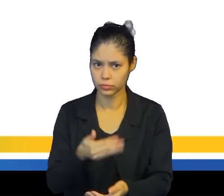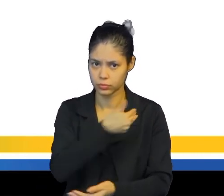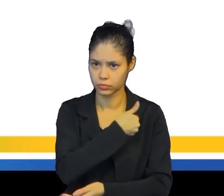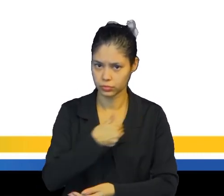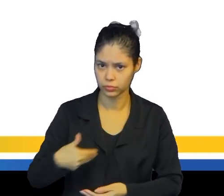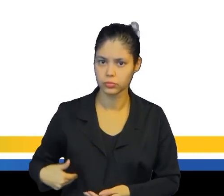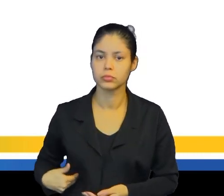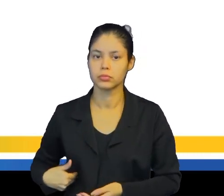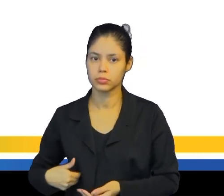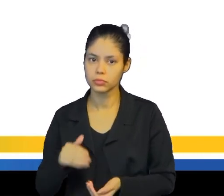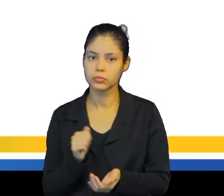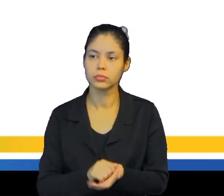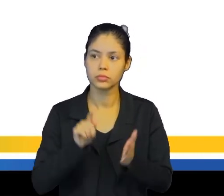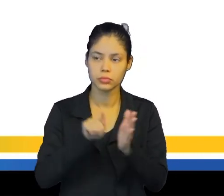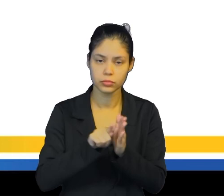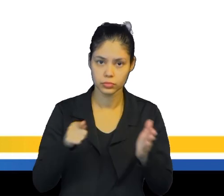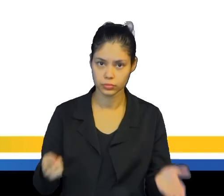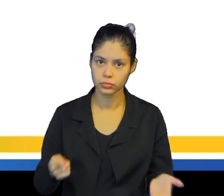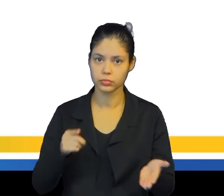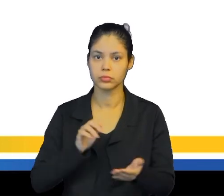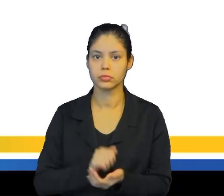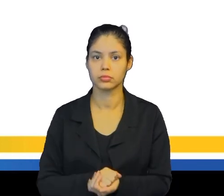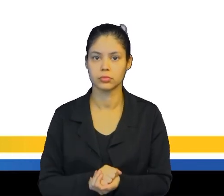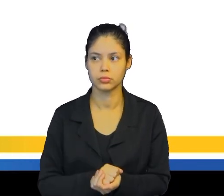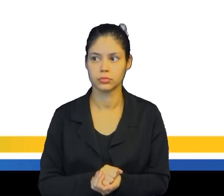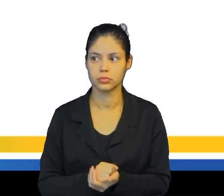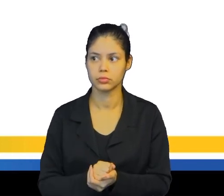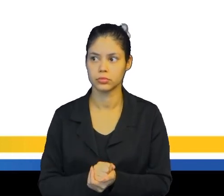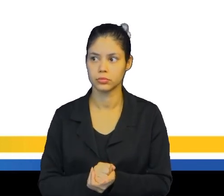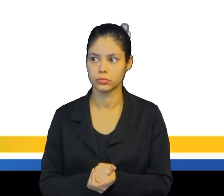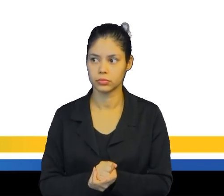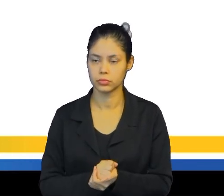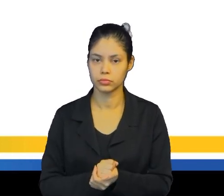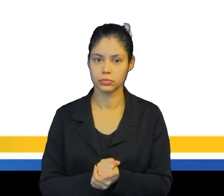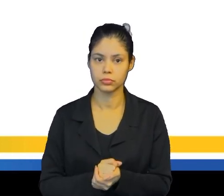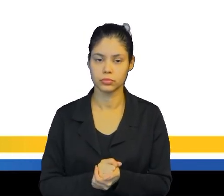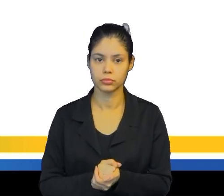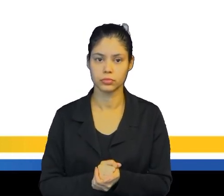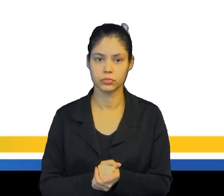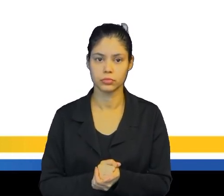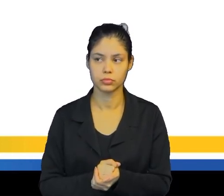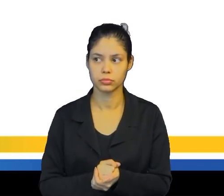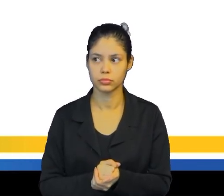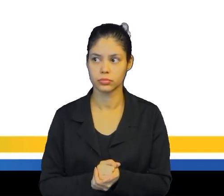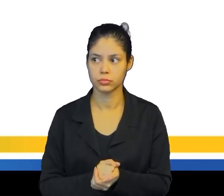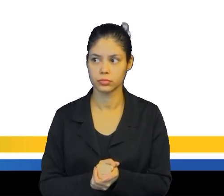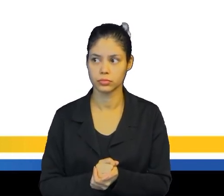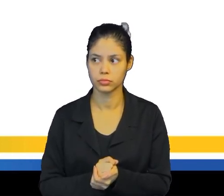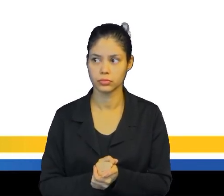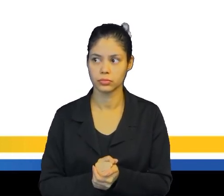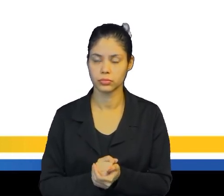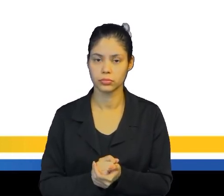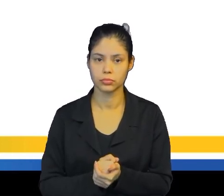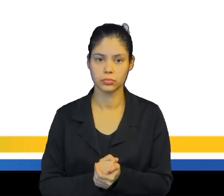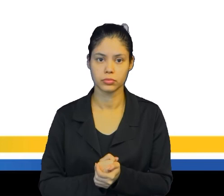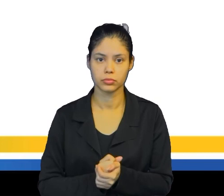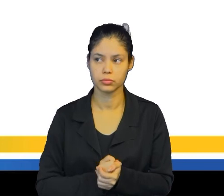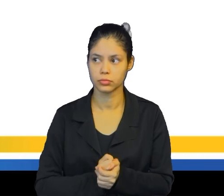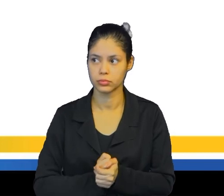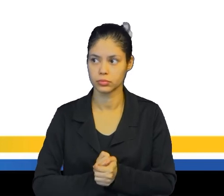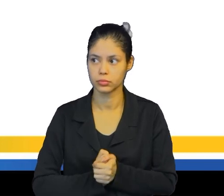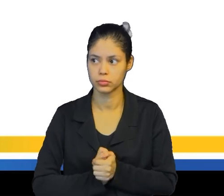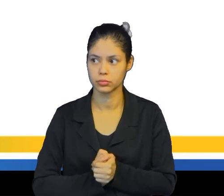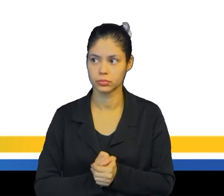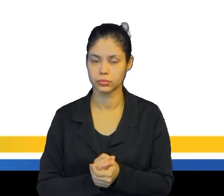religioso, C, publicitários ou D, jornalístico? E aí, vamos ver.